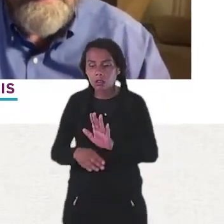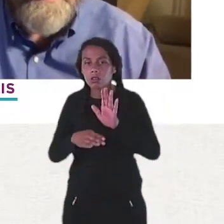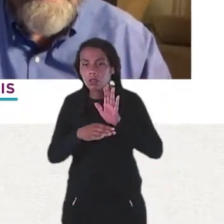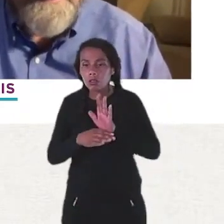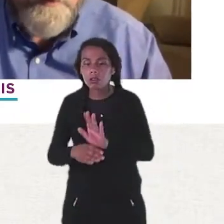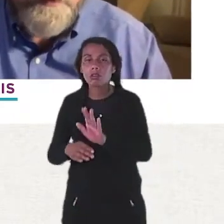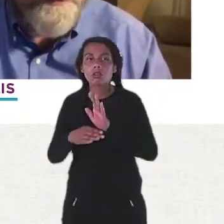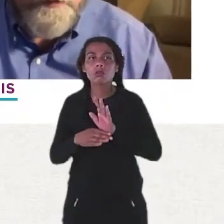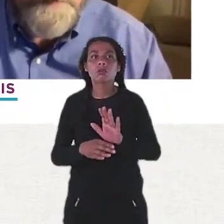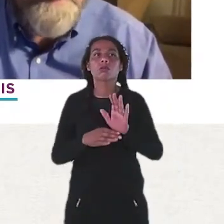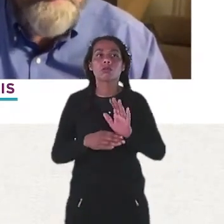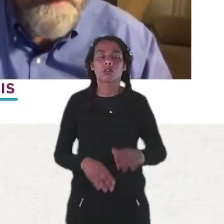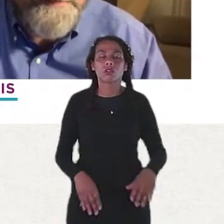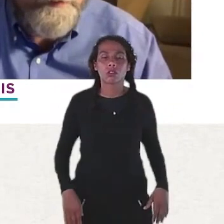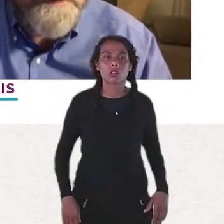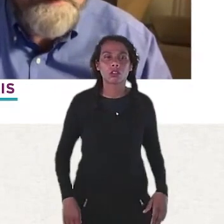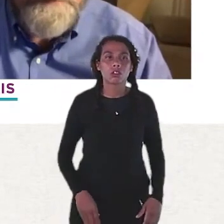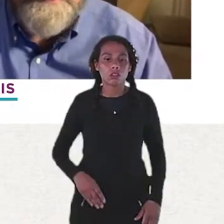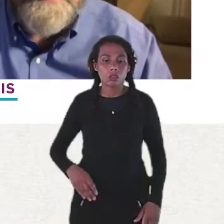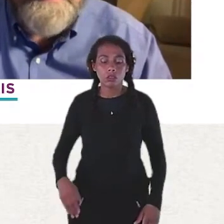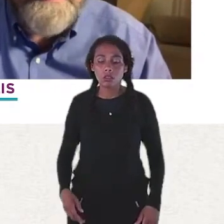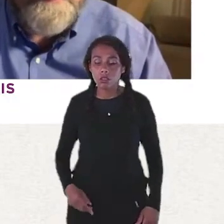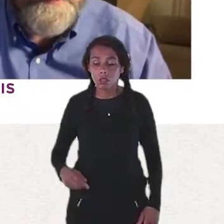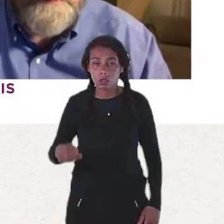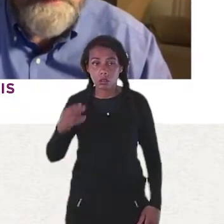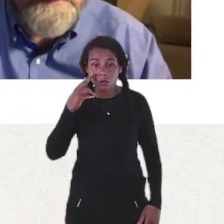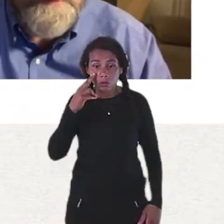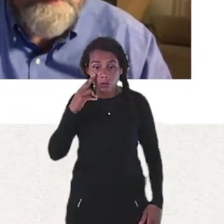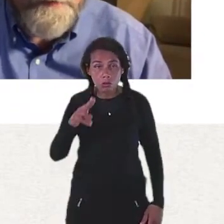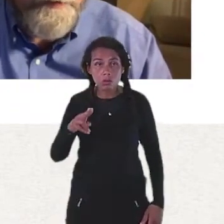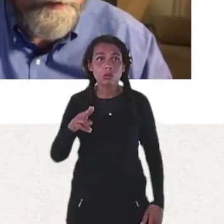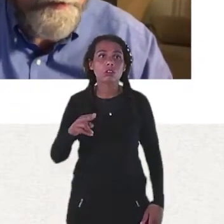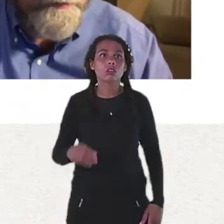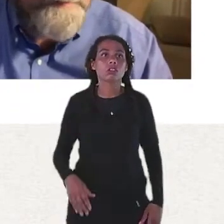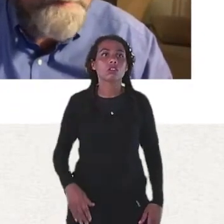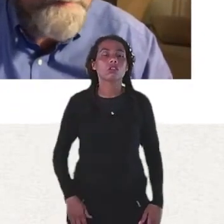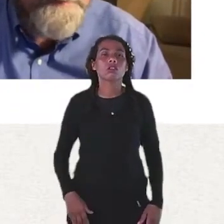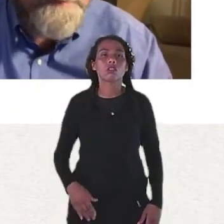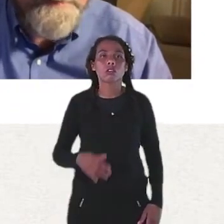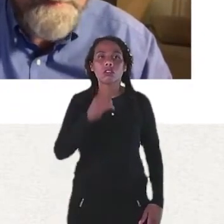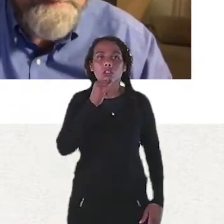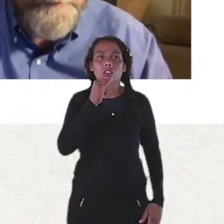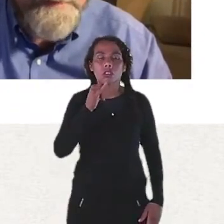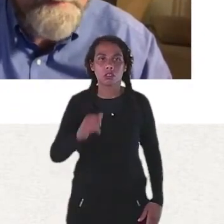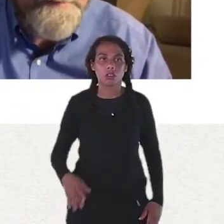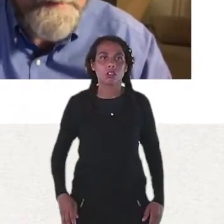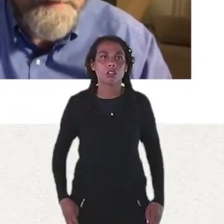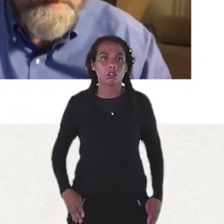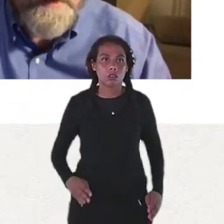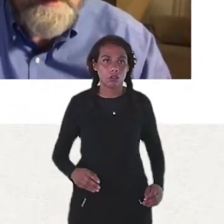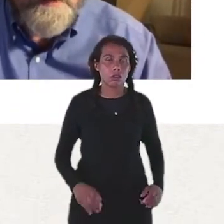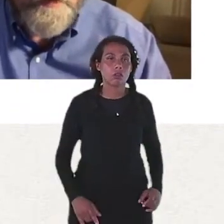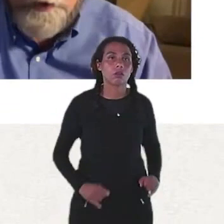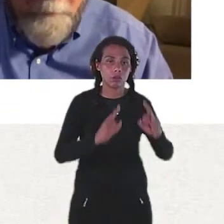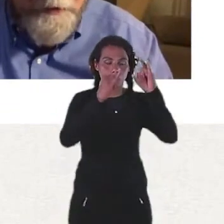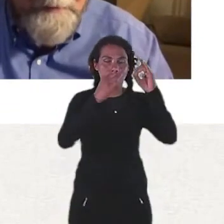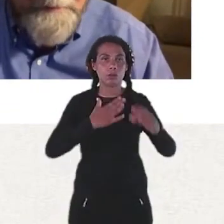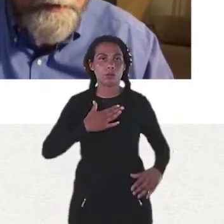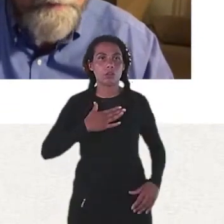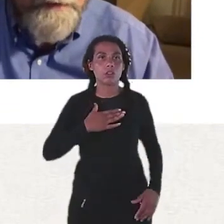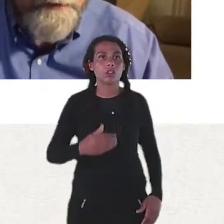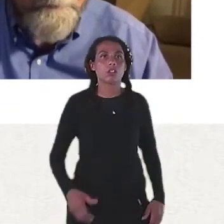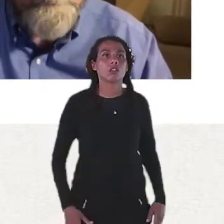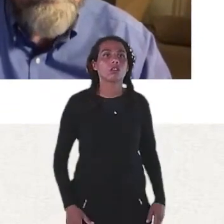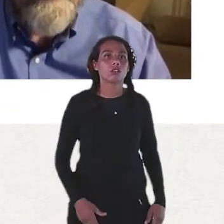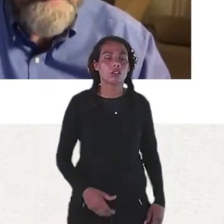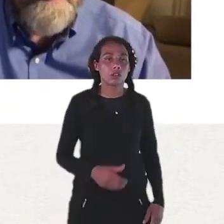cometemos. E eu continuo abismado, olhando pela janela do meu apartamento aqui, onde eu estou de quarentena há 15 meses, os